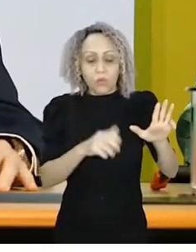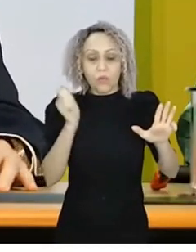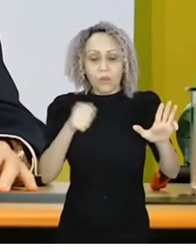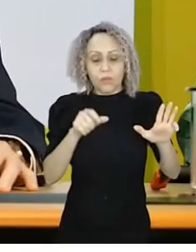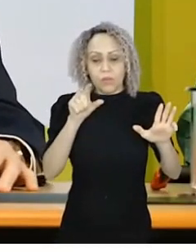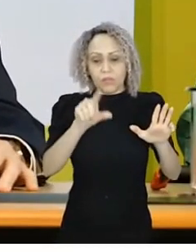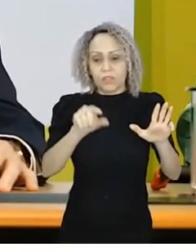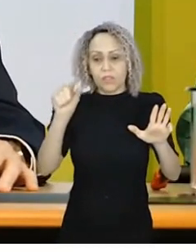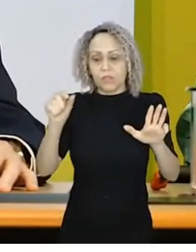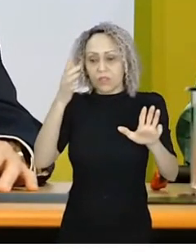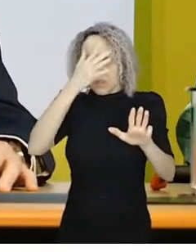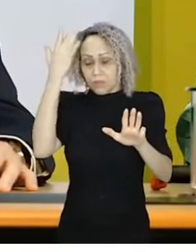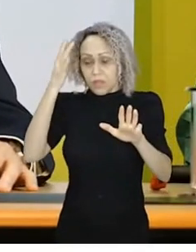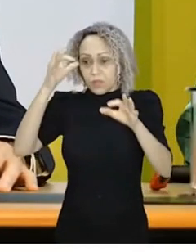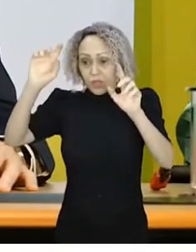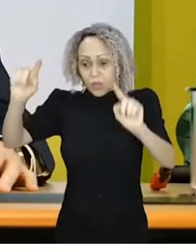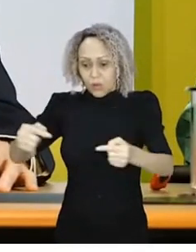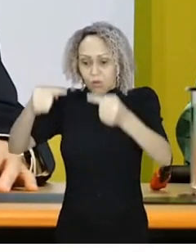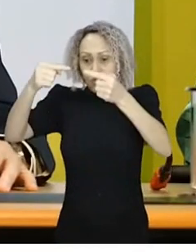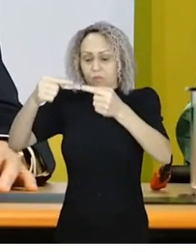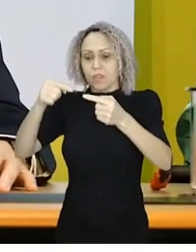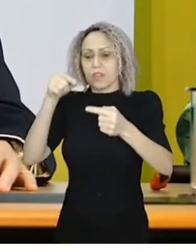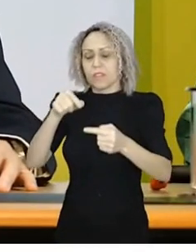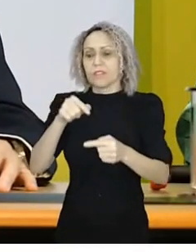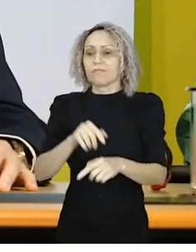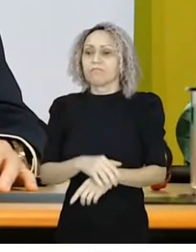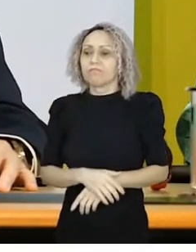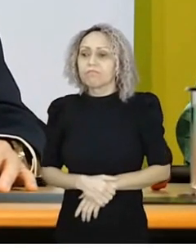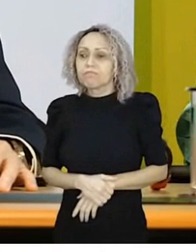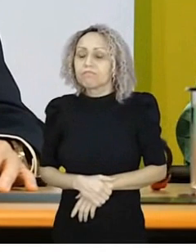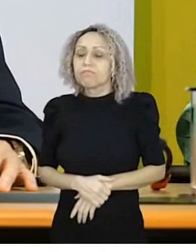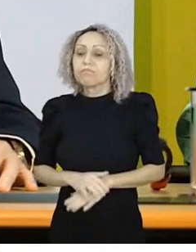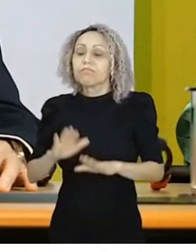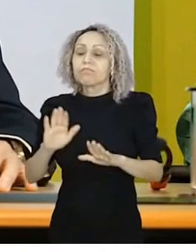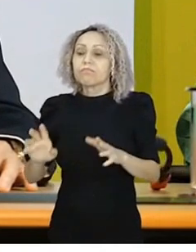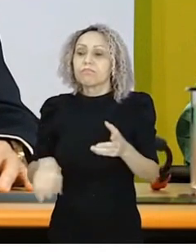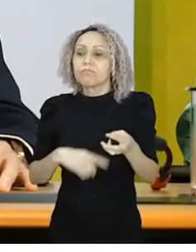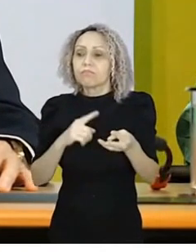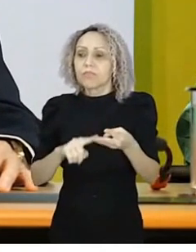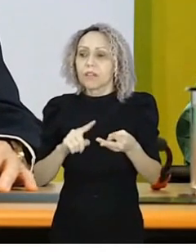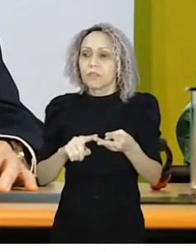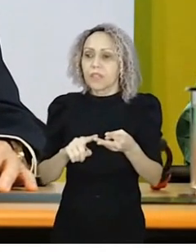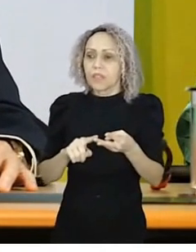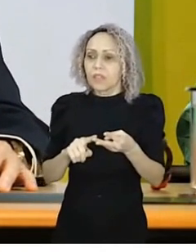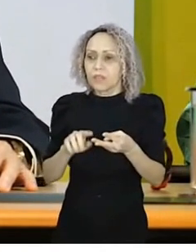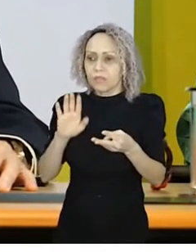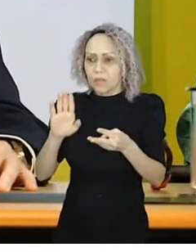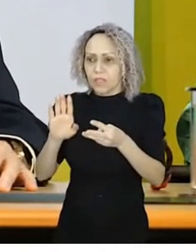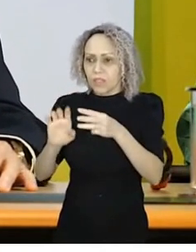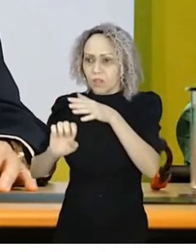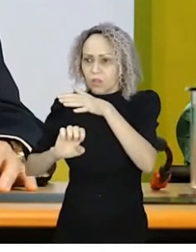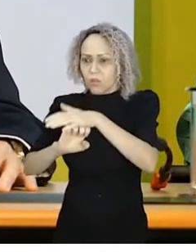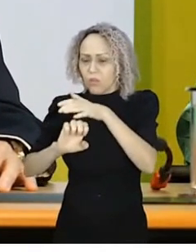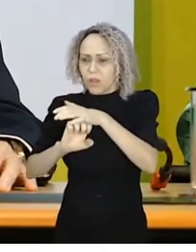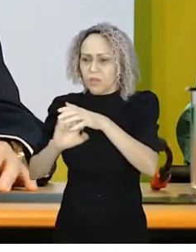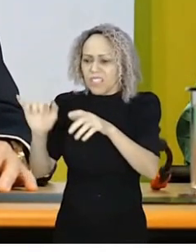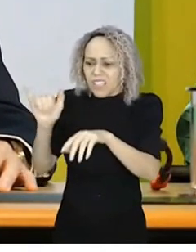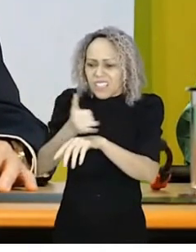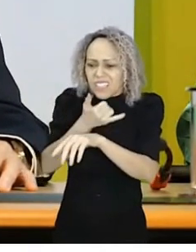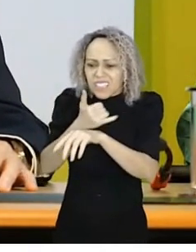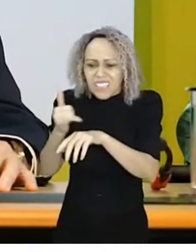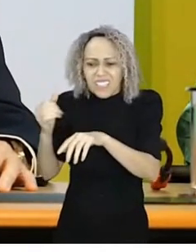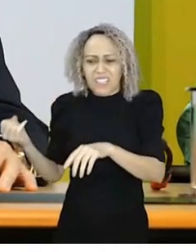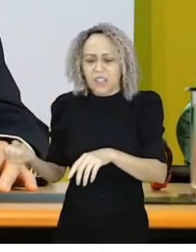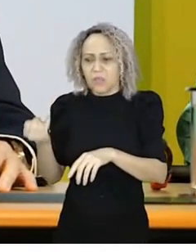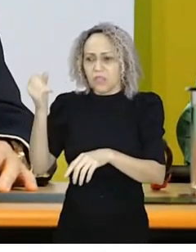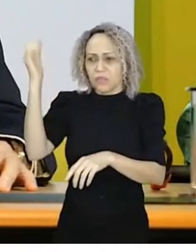Outra providência tem a ver com uma empresa estratégica para o Brasil, a CEITEC. A CEITEC